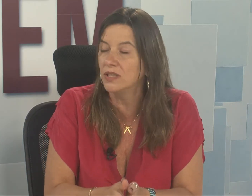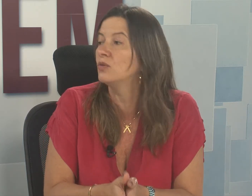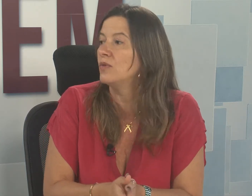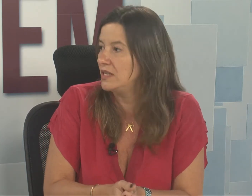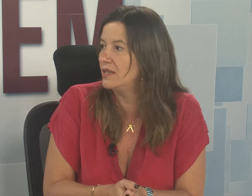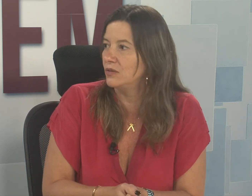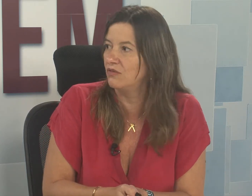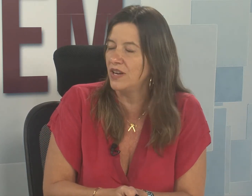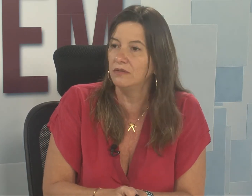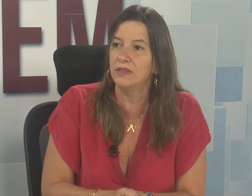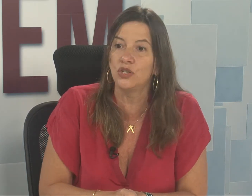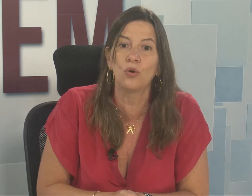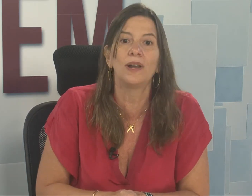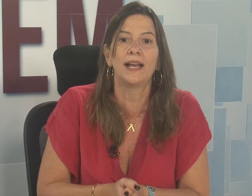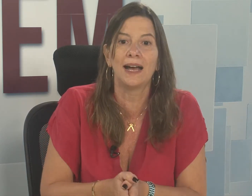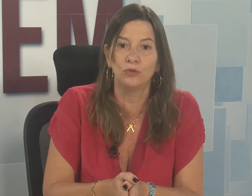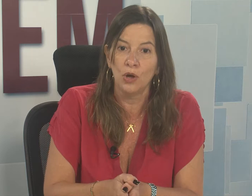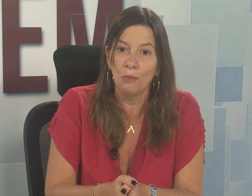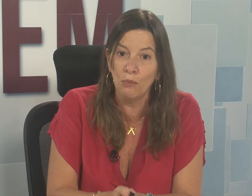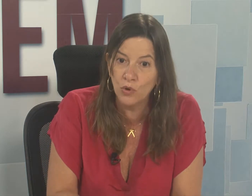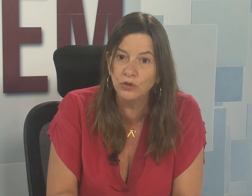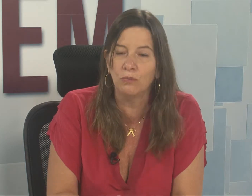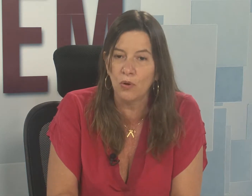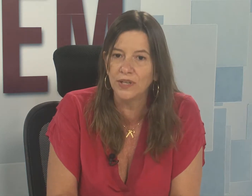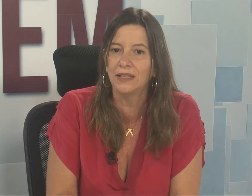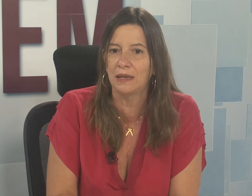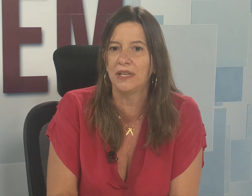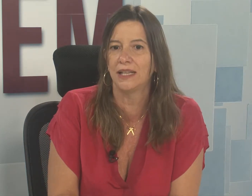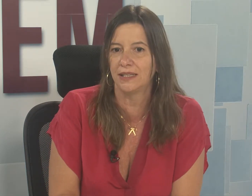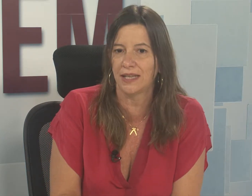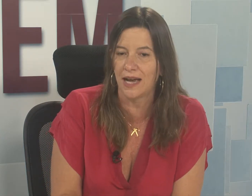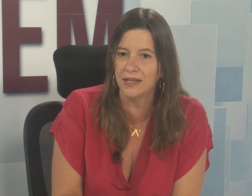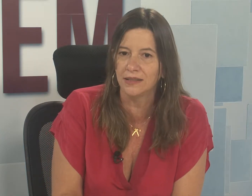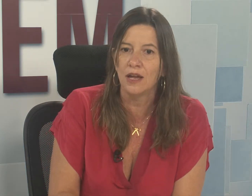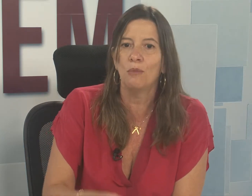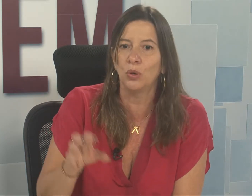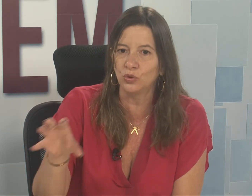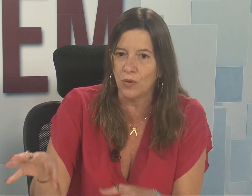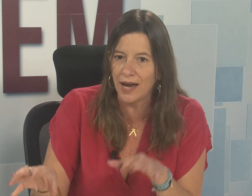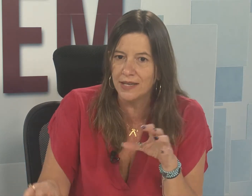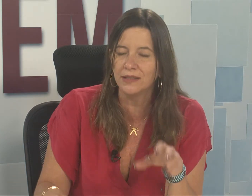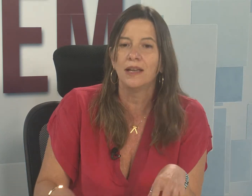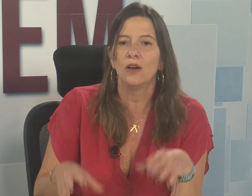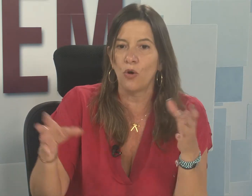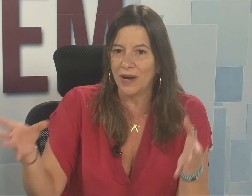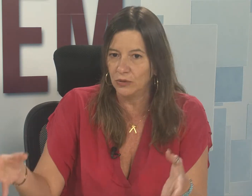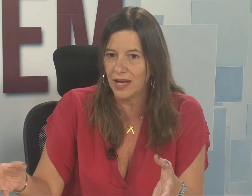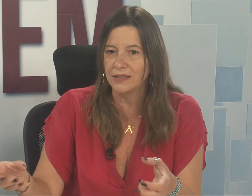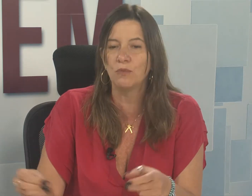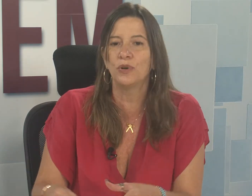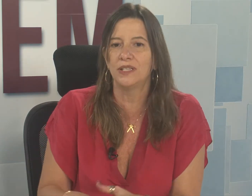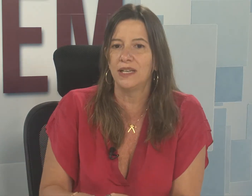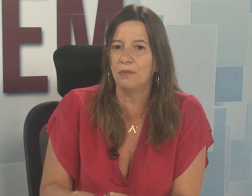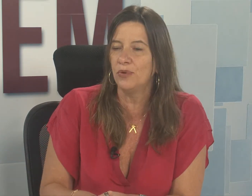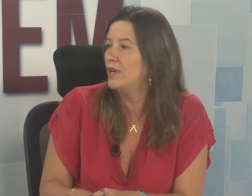só coisas ruins nesse governo, deixou um legado muito bom em determinadas áreas pontuais, como a educação, por exemplo.